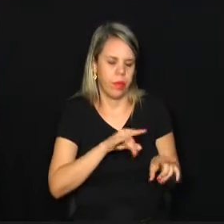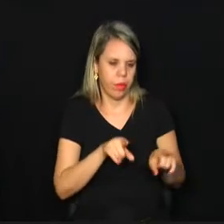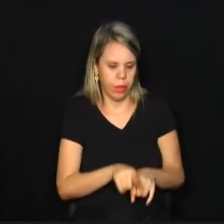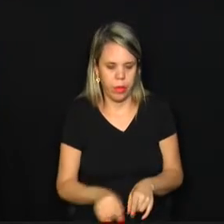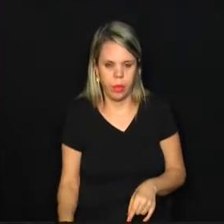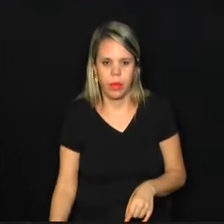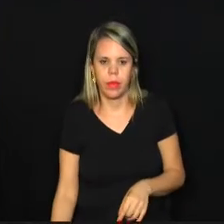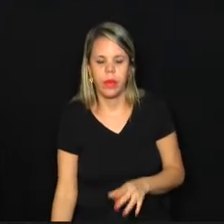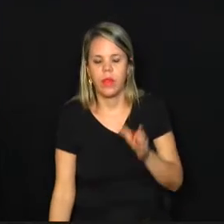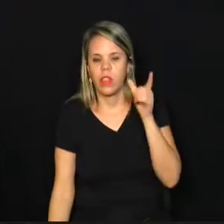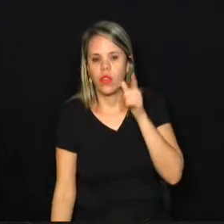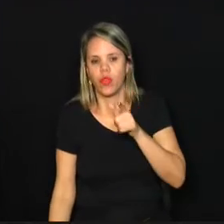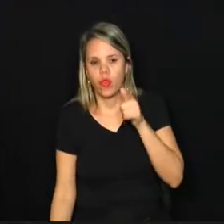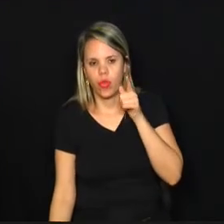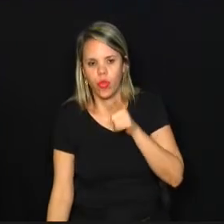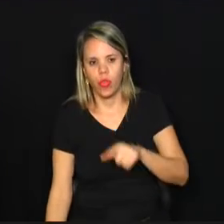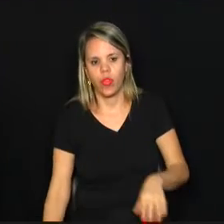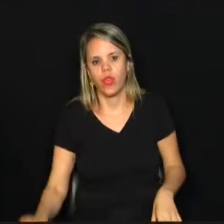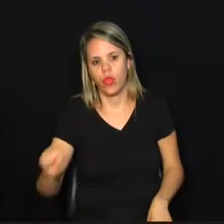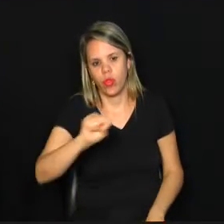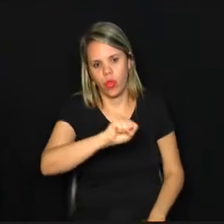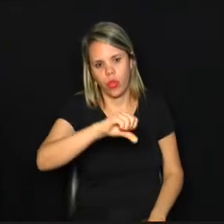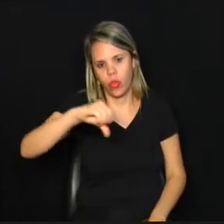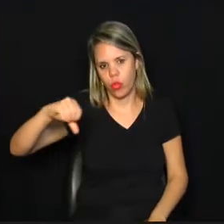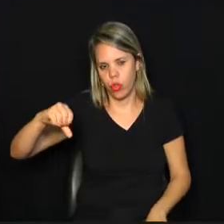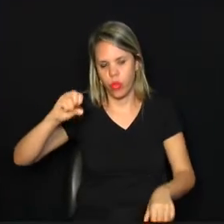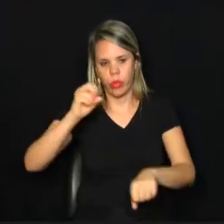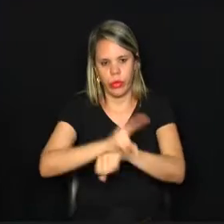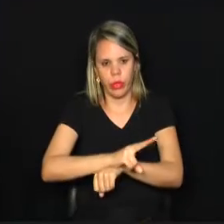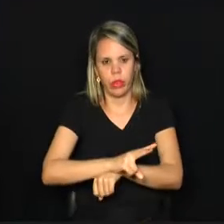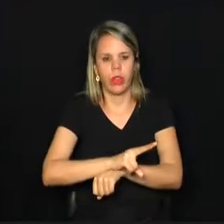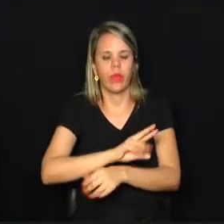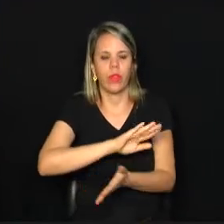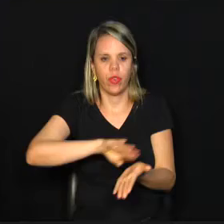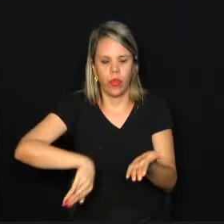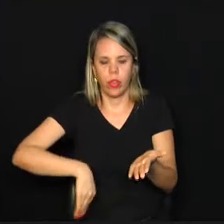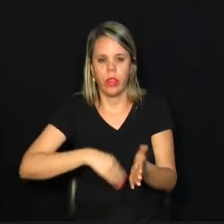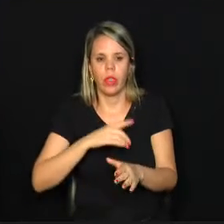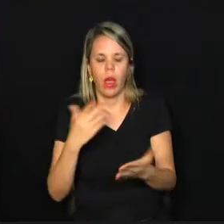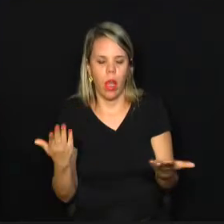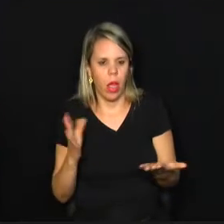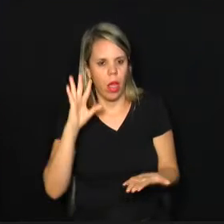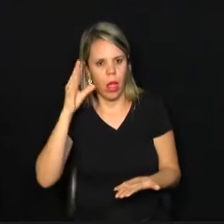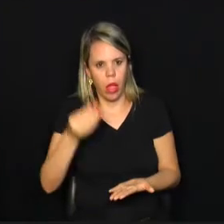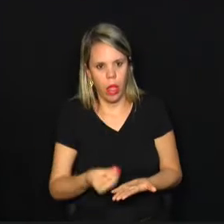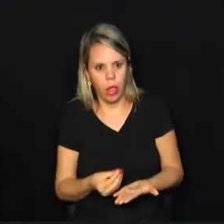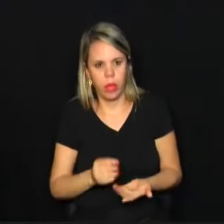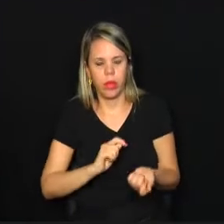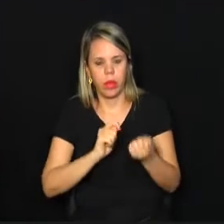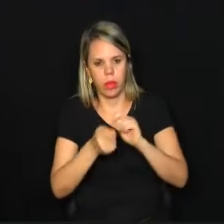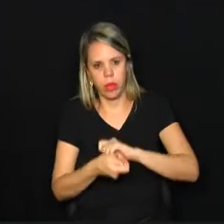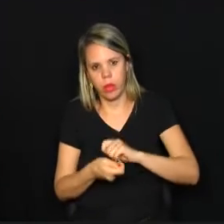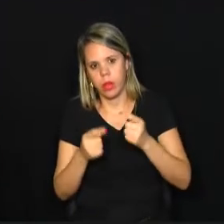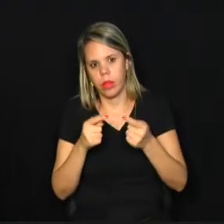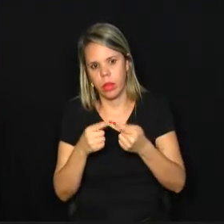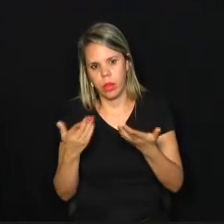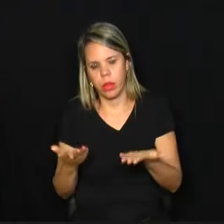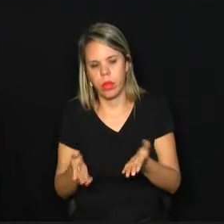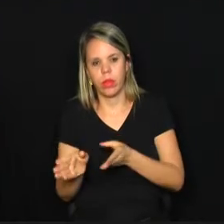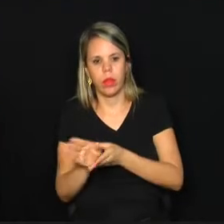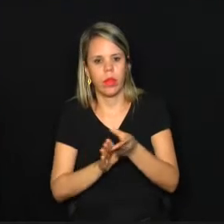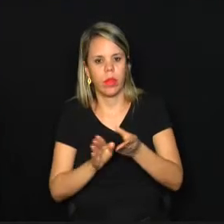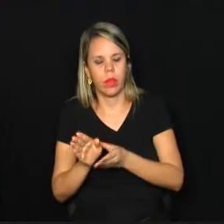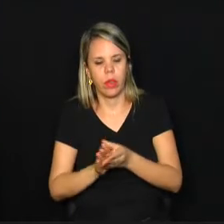gente conseguiu extinguir 89 cargos em comissão. E a gente entende que ficou bastante adequado às